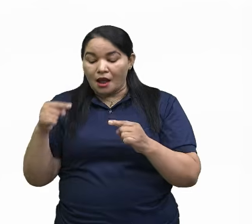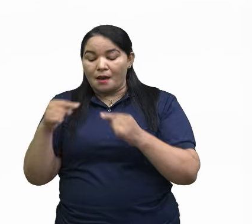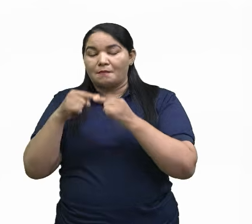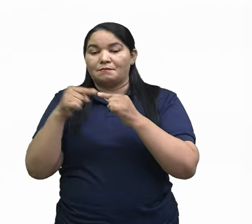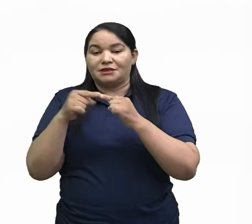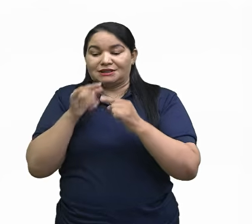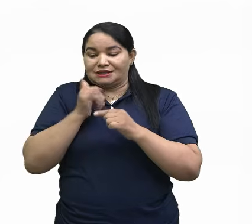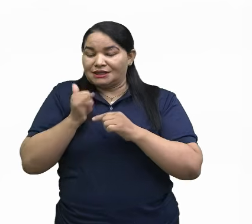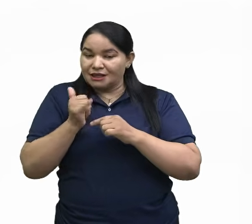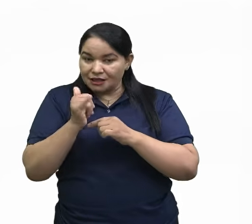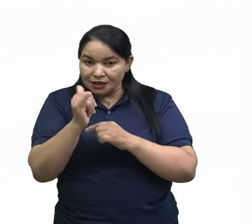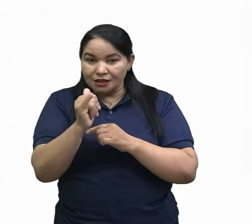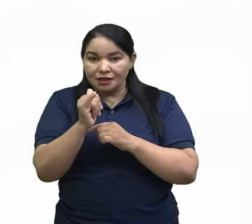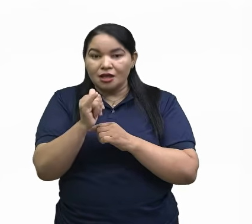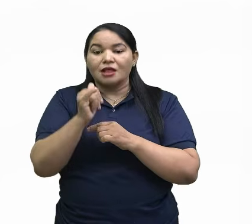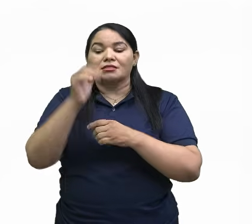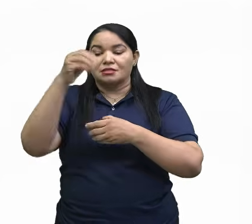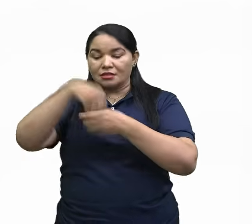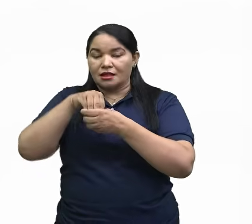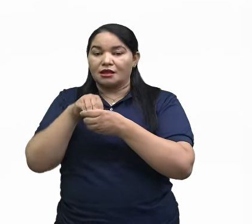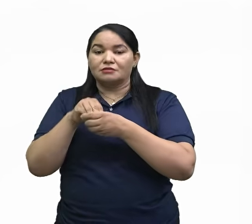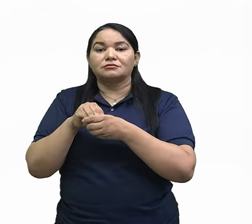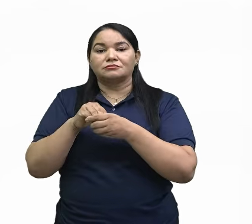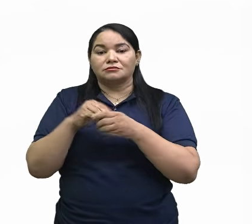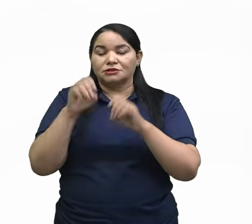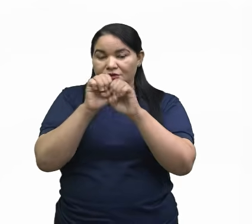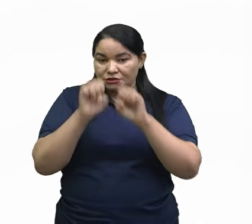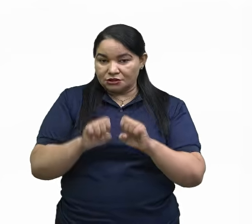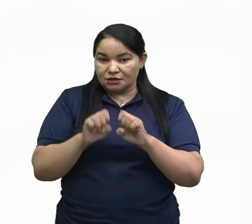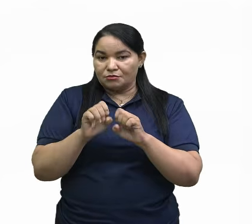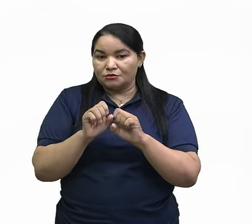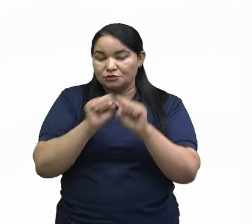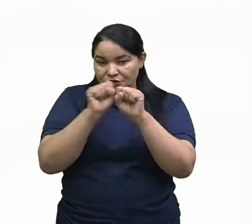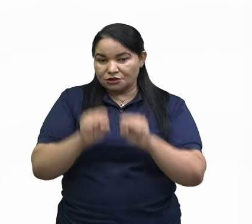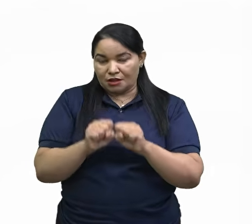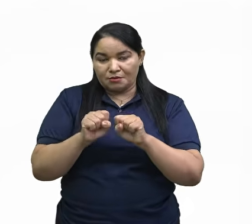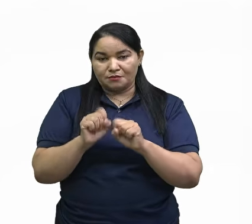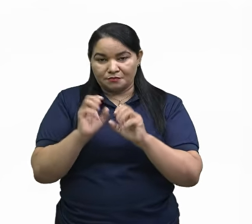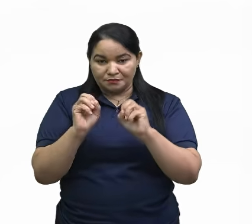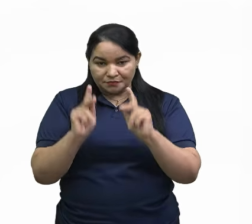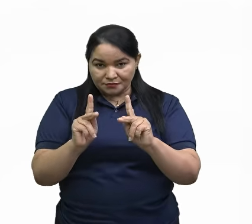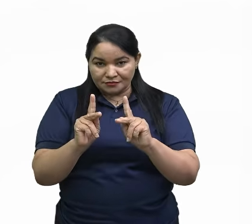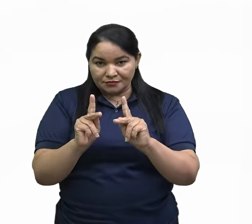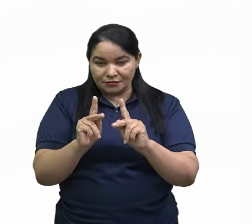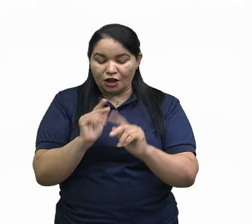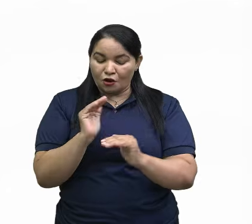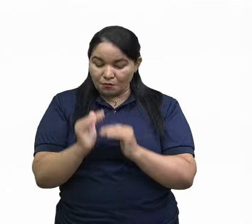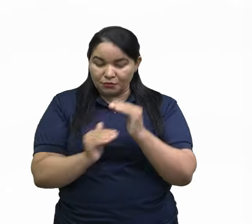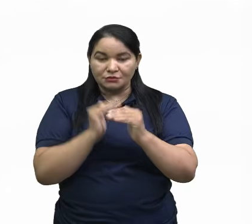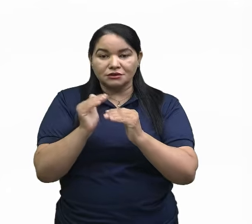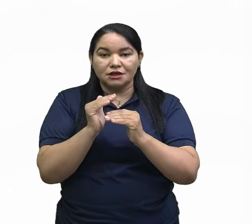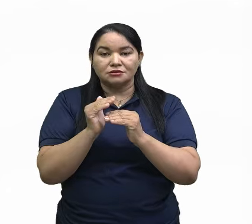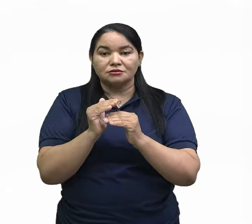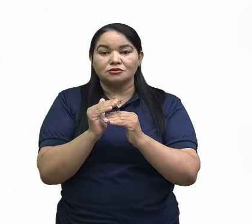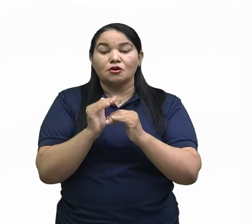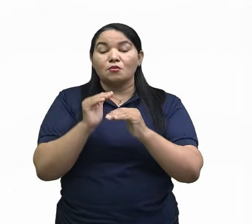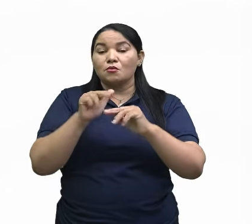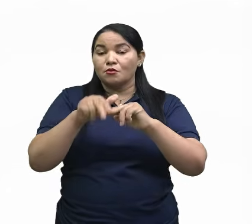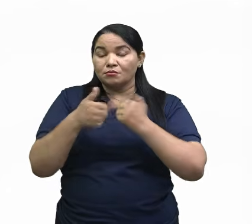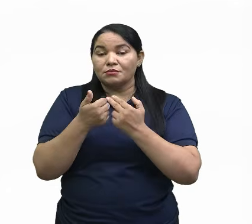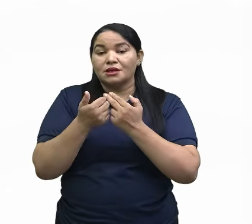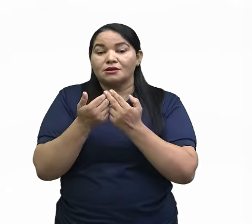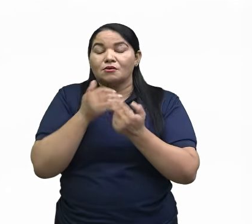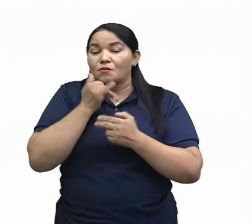uma corrente elétrica nesse sistema, tá? Então, é quando o processo de eletrólise é esse. A partir de uma corrente